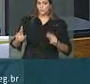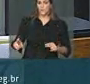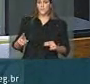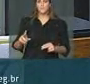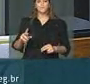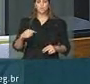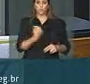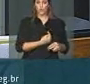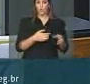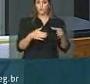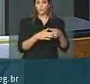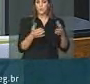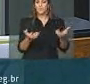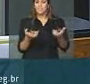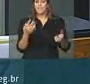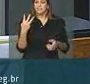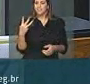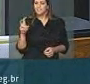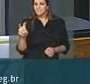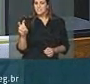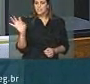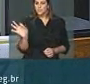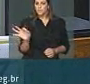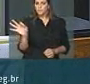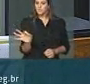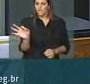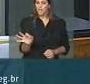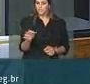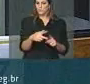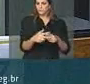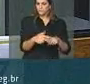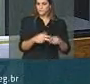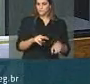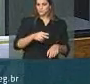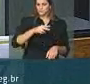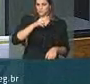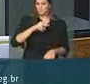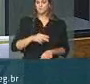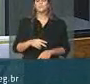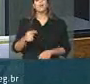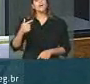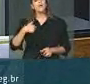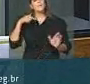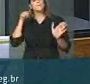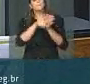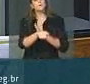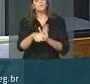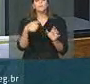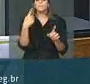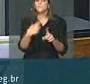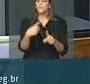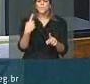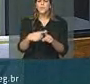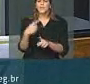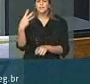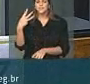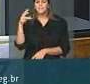35%. E aí eu me fui perguntar por que 35%?